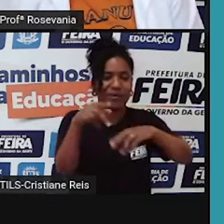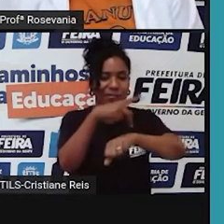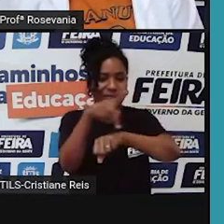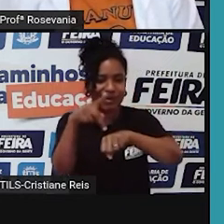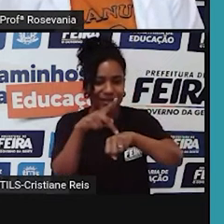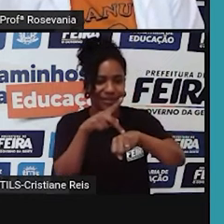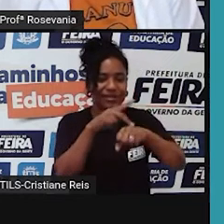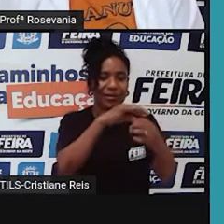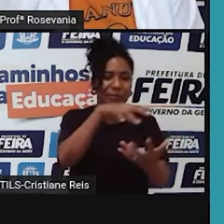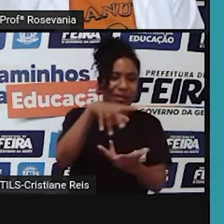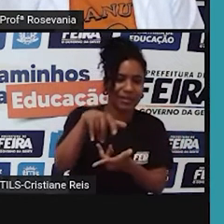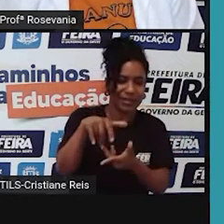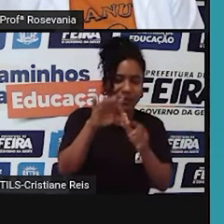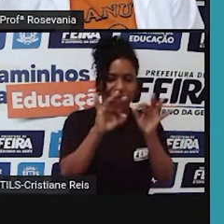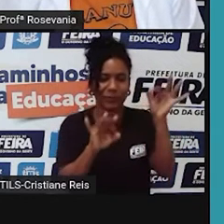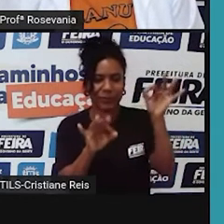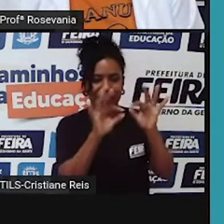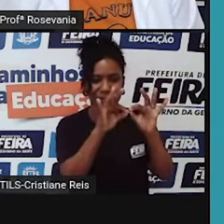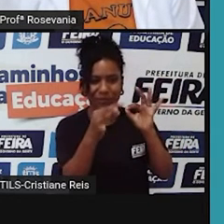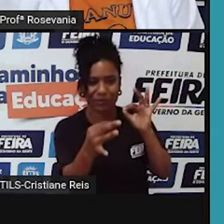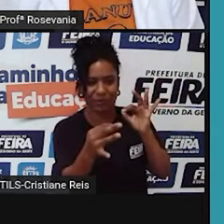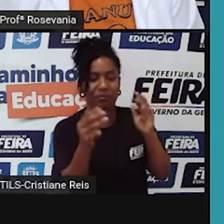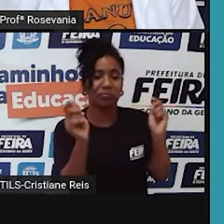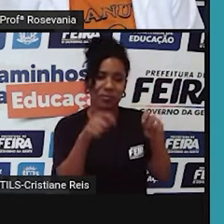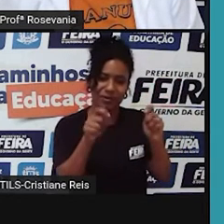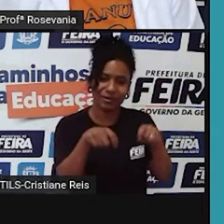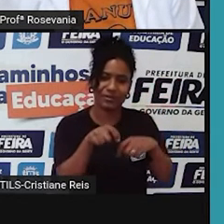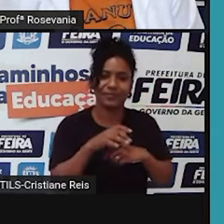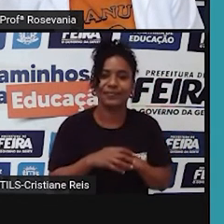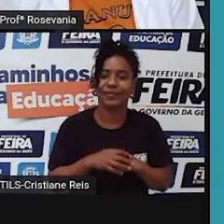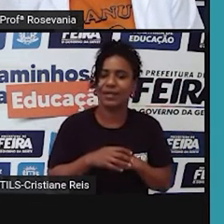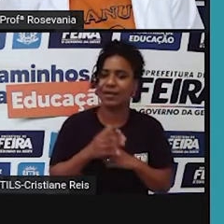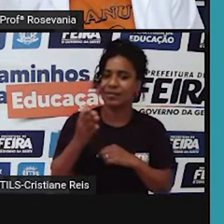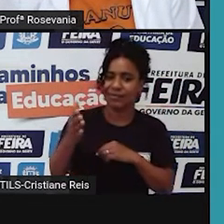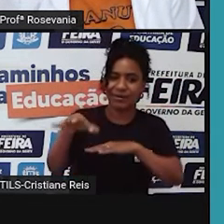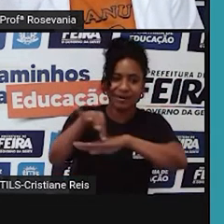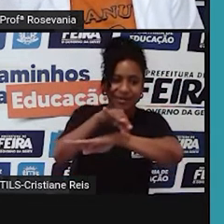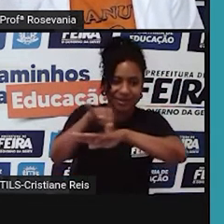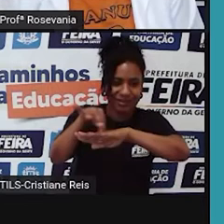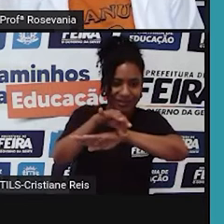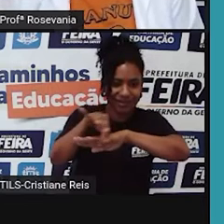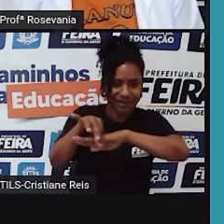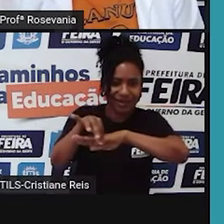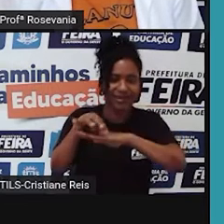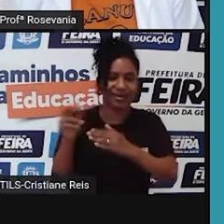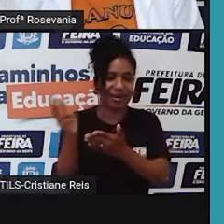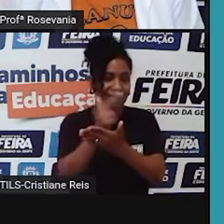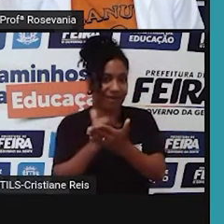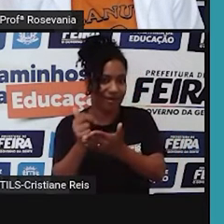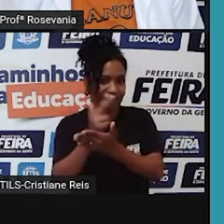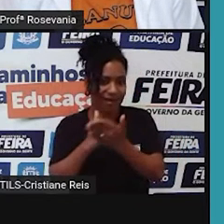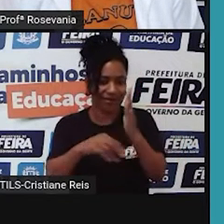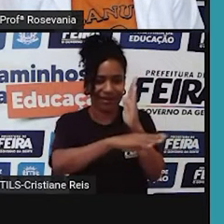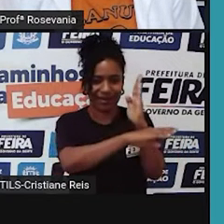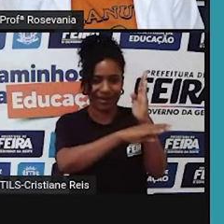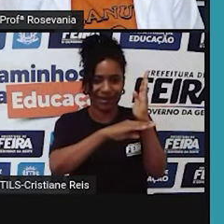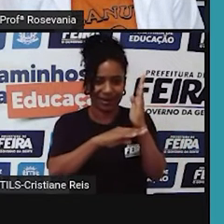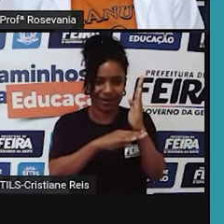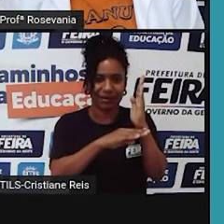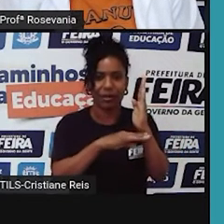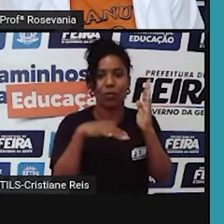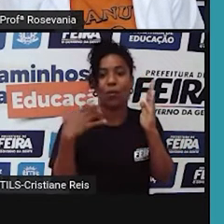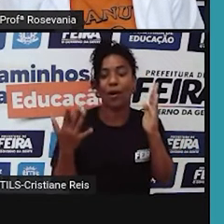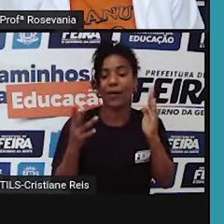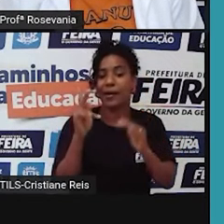planeta, o que for lá. E a escala gráfica, como eu falei, eu tenho que ter o um nome lá, né? É de que